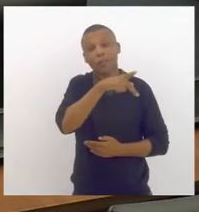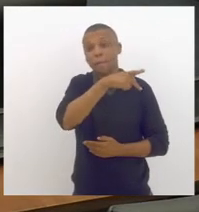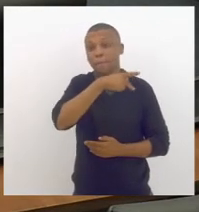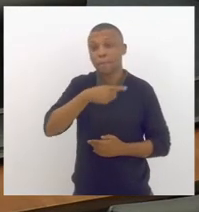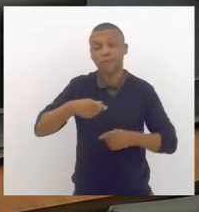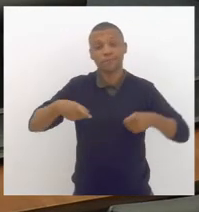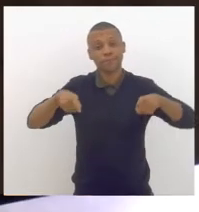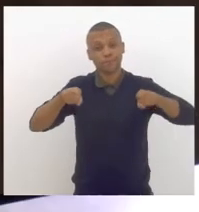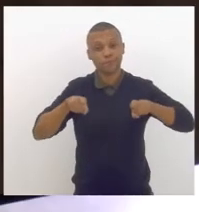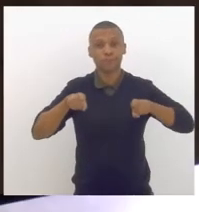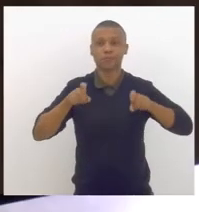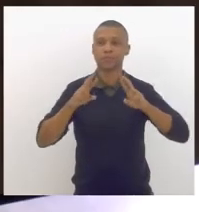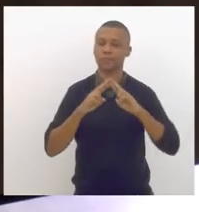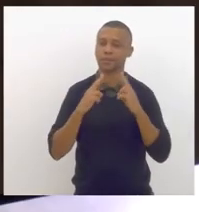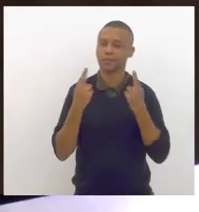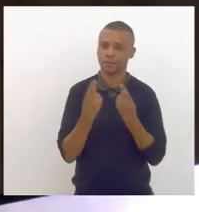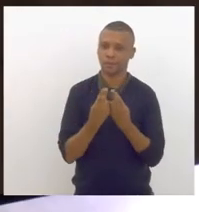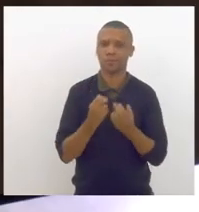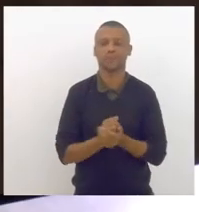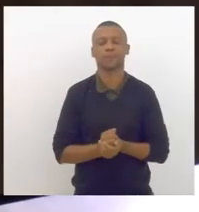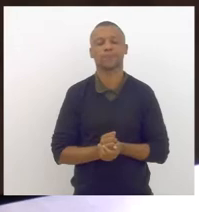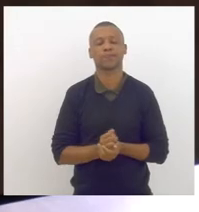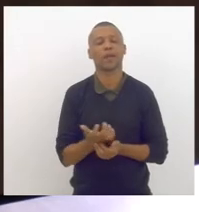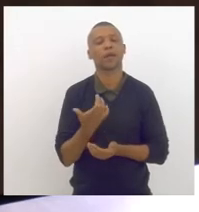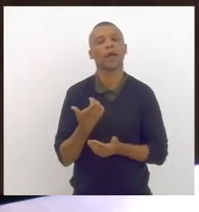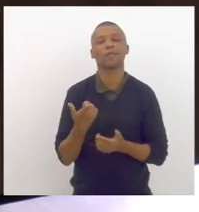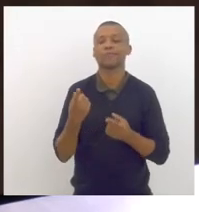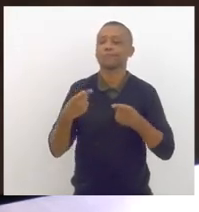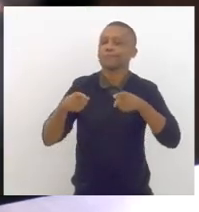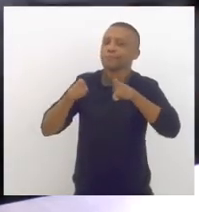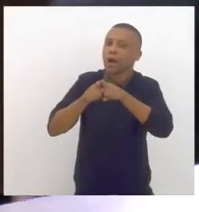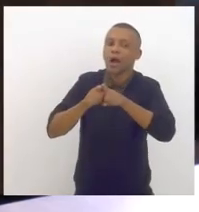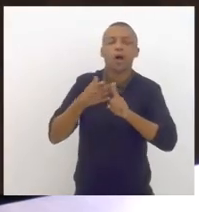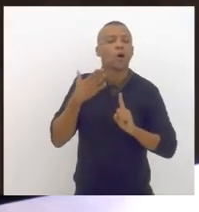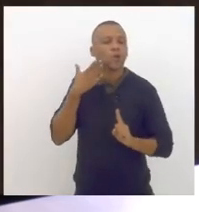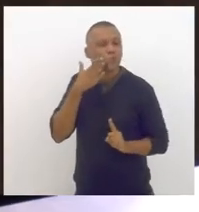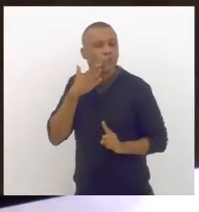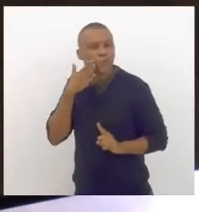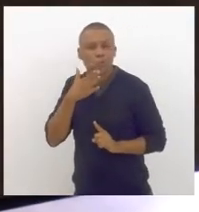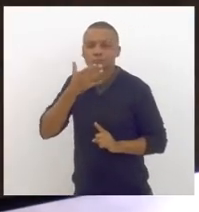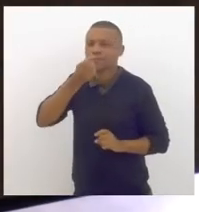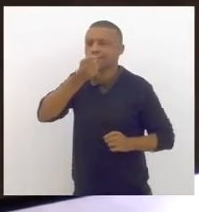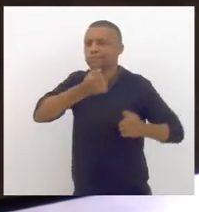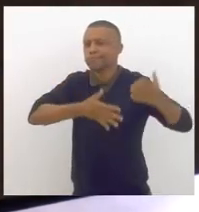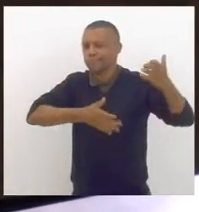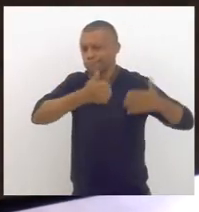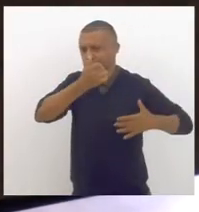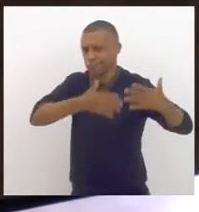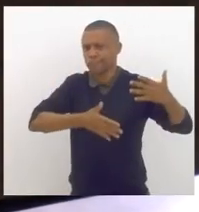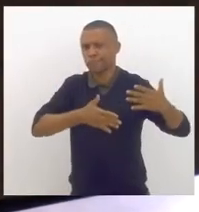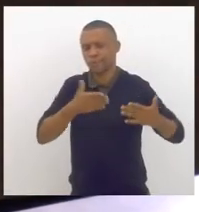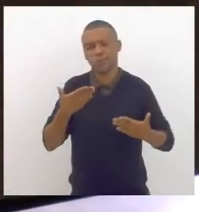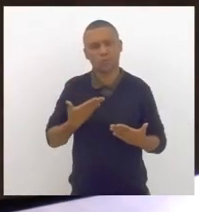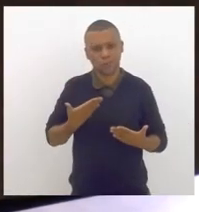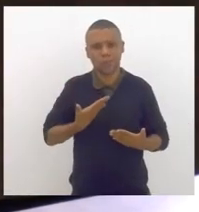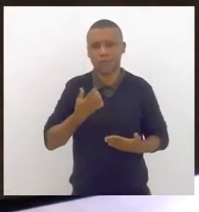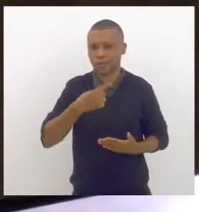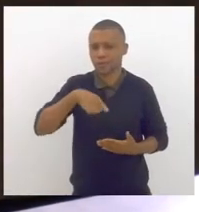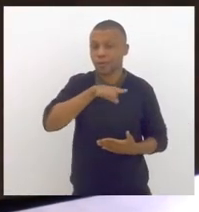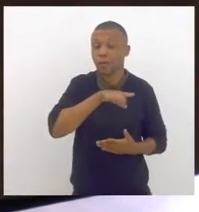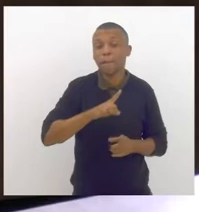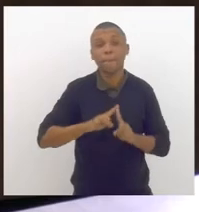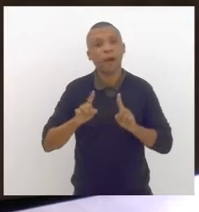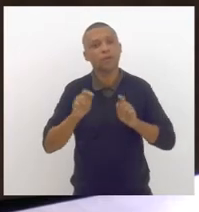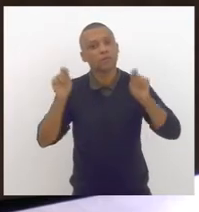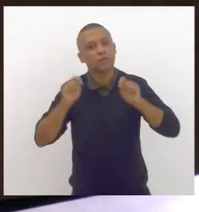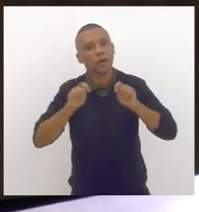da sessão. Eu quero me somar aqui aos discursos já feitos pelos meus companheiros, mas posso dizer que